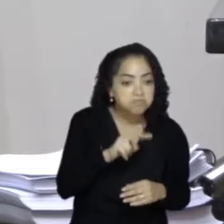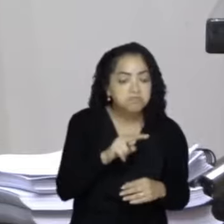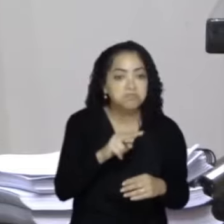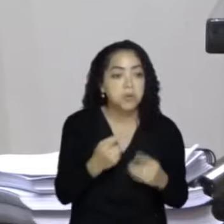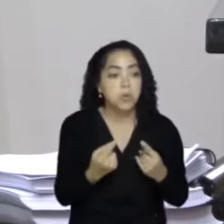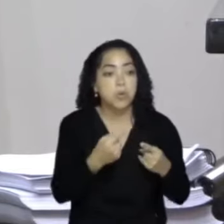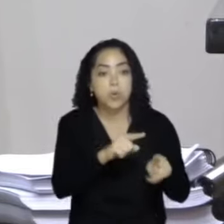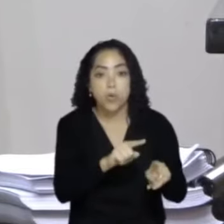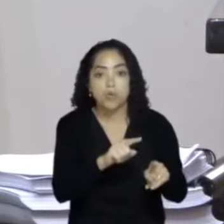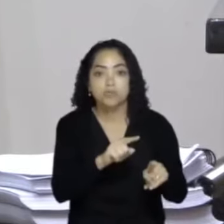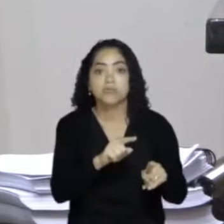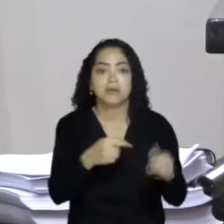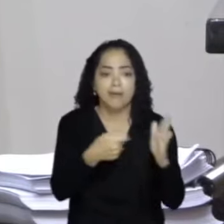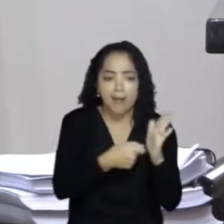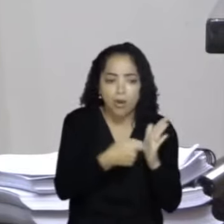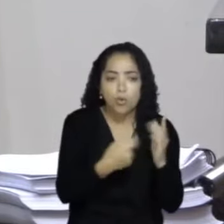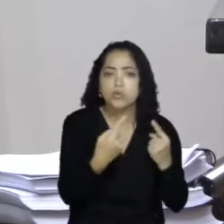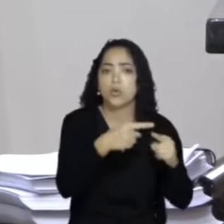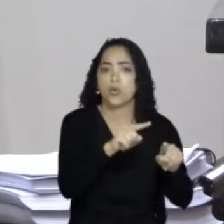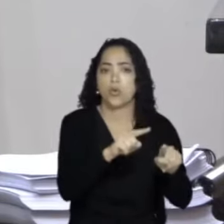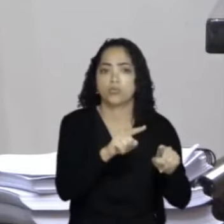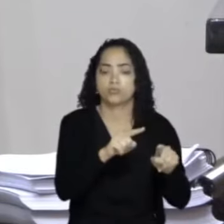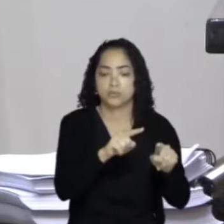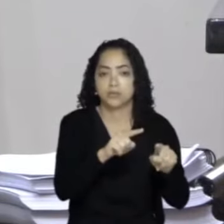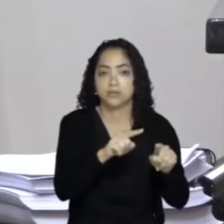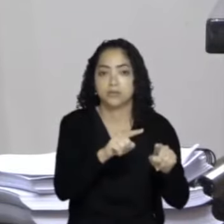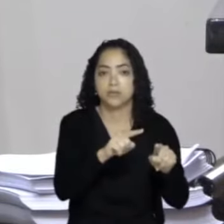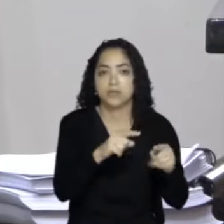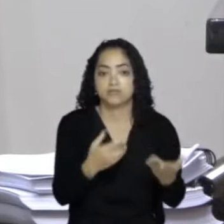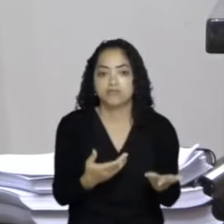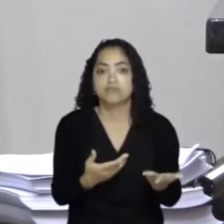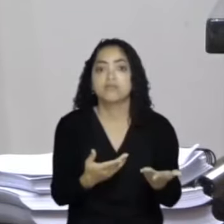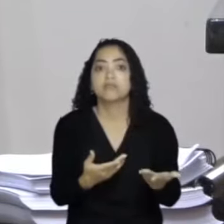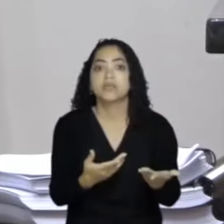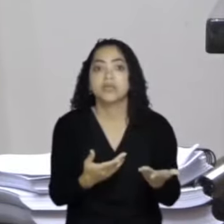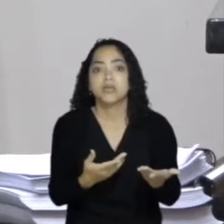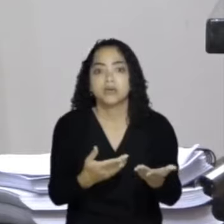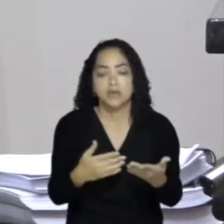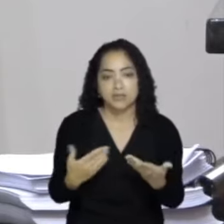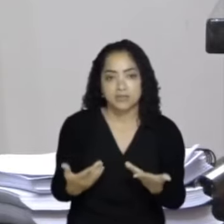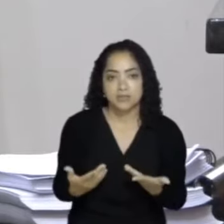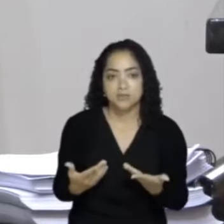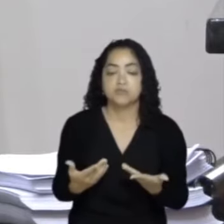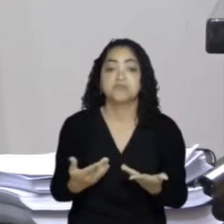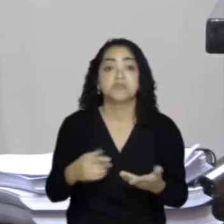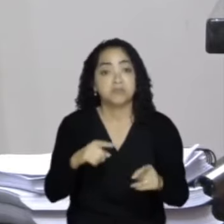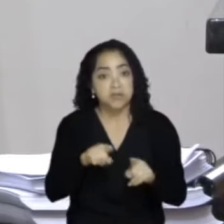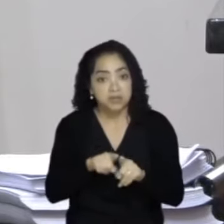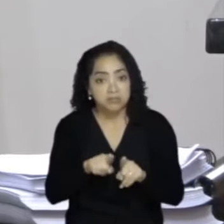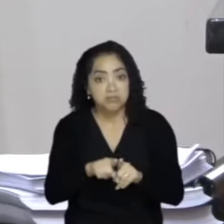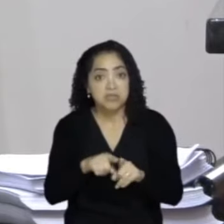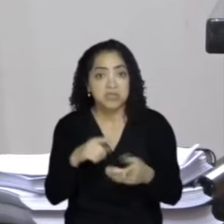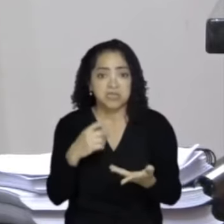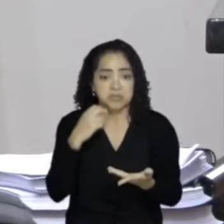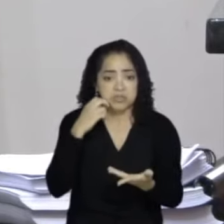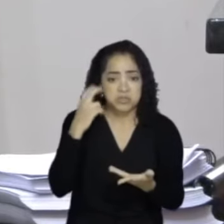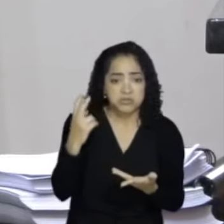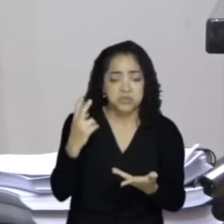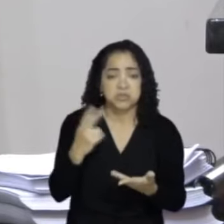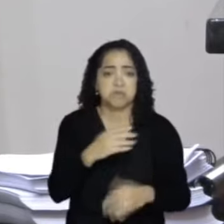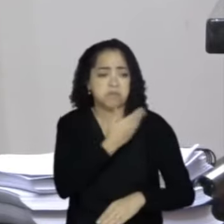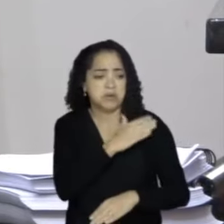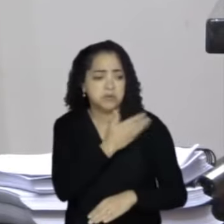a luta contra o racismo, me acusou de racista. Me acusou de ser incoerente, me acusou de ser hipócrita e de estar passando vexame. E eu pensei, mas